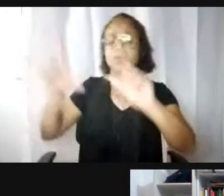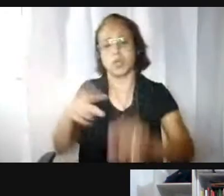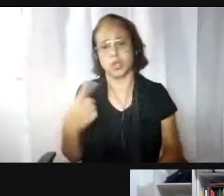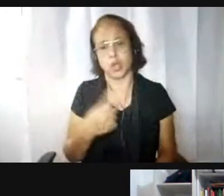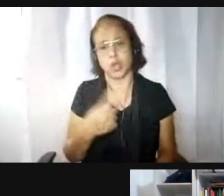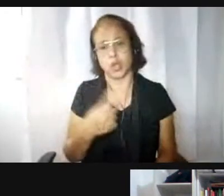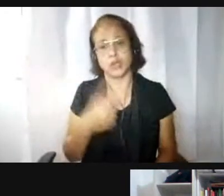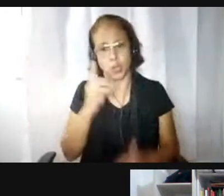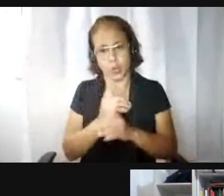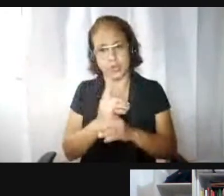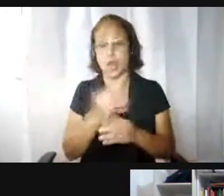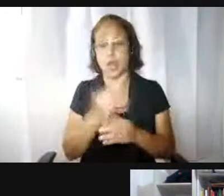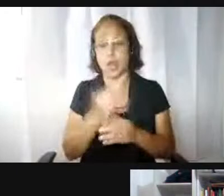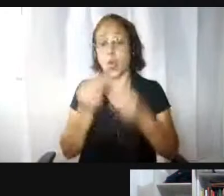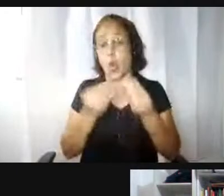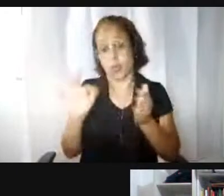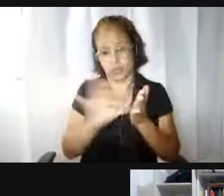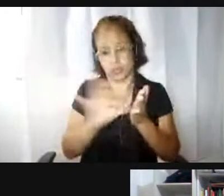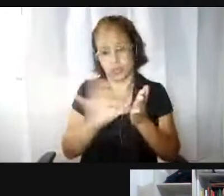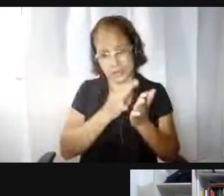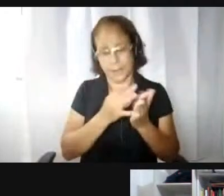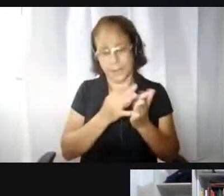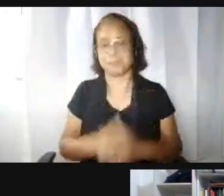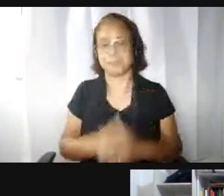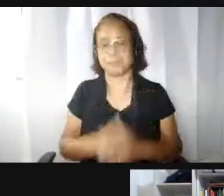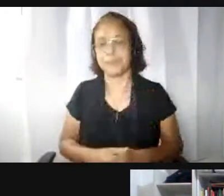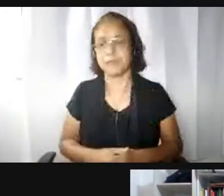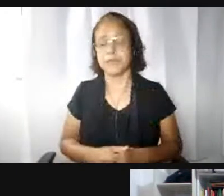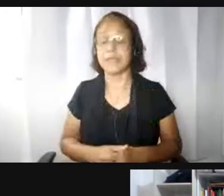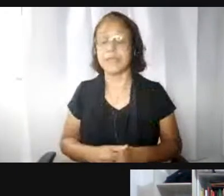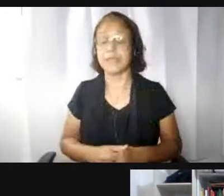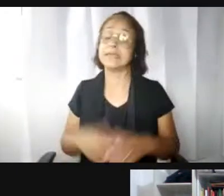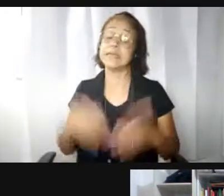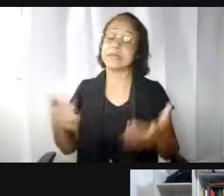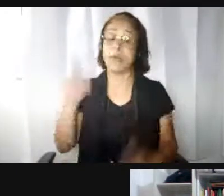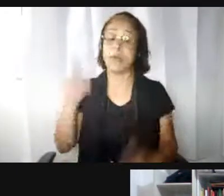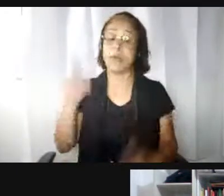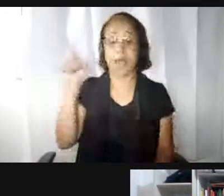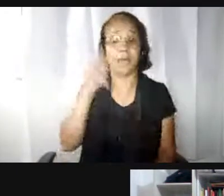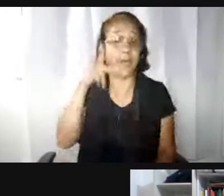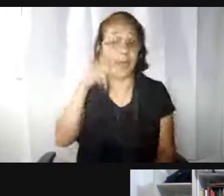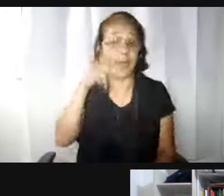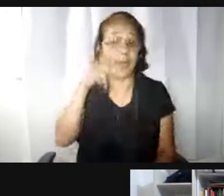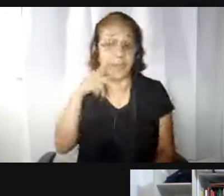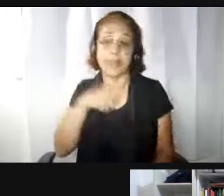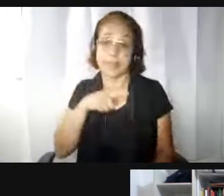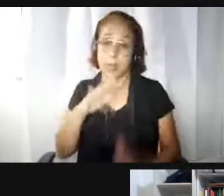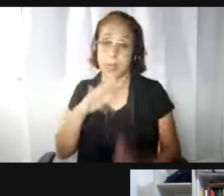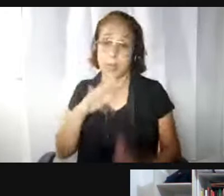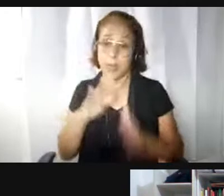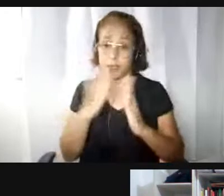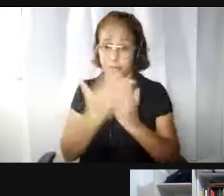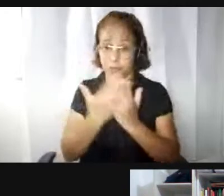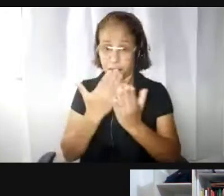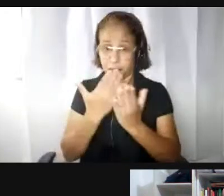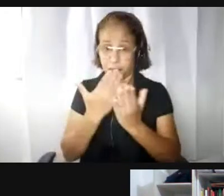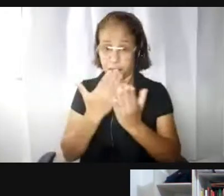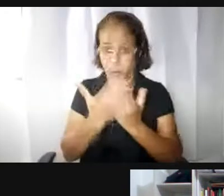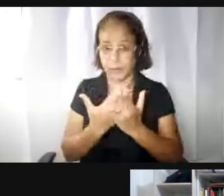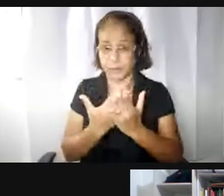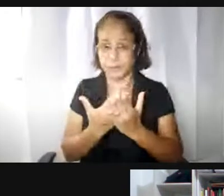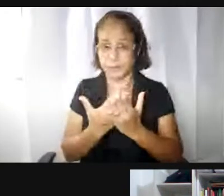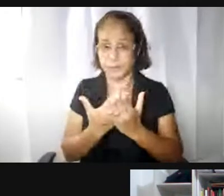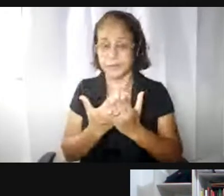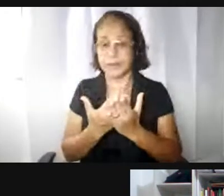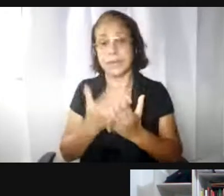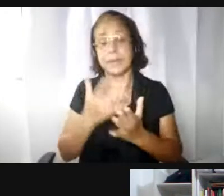muito diferentes também. Então, por exemplo, na Paraíba tem um colégio de educandos artífices, que é uma escola para crianças desvalidas,